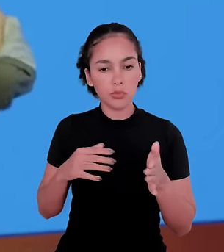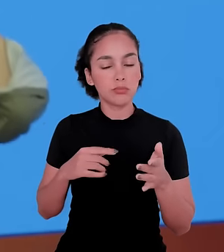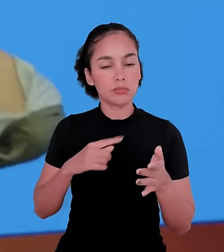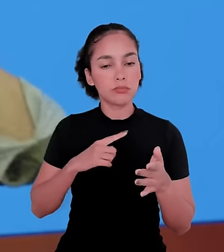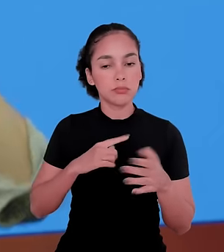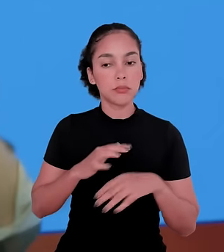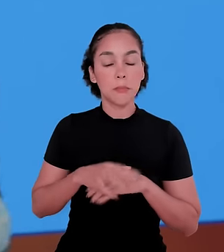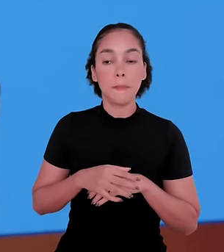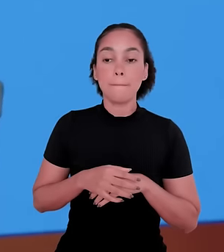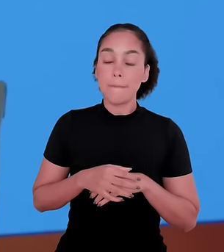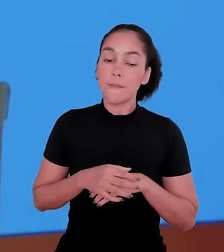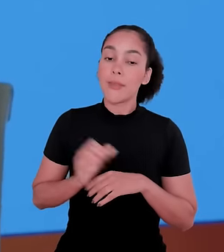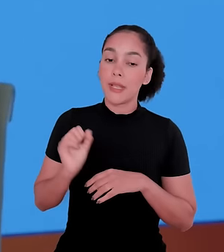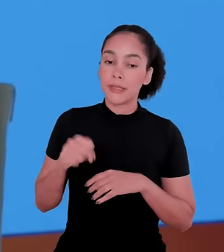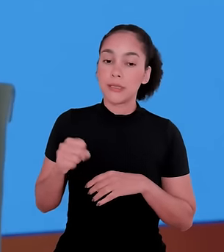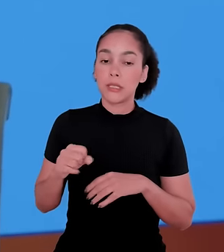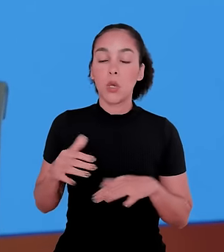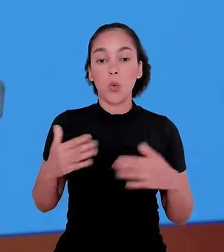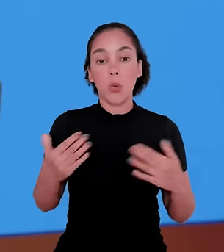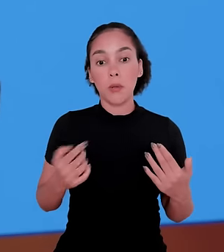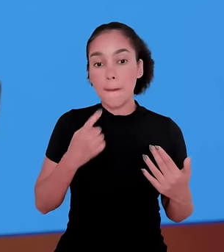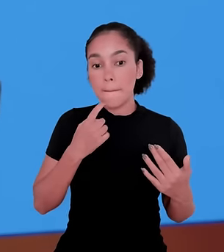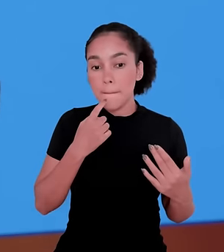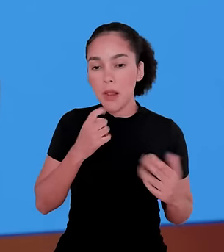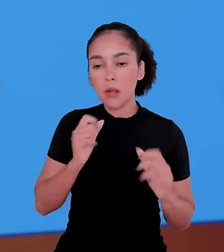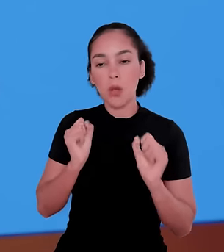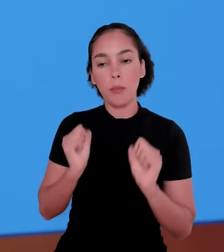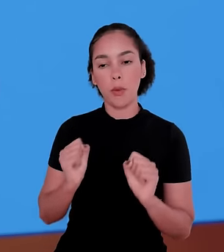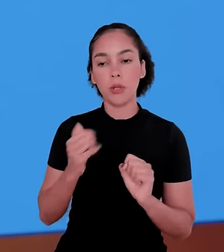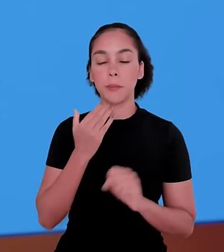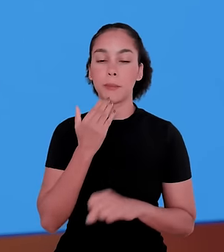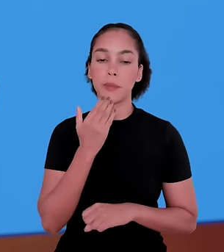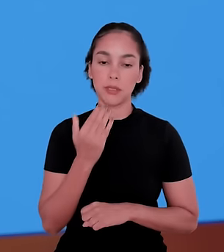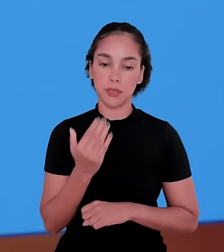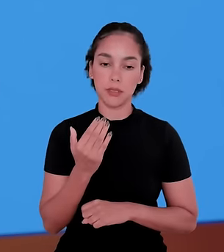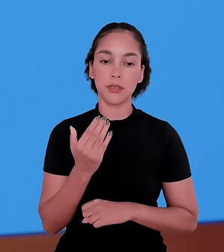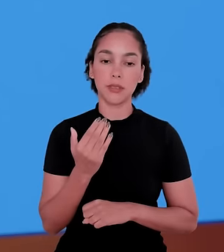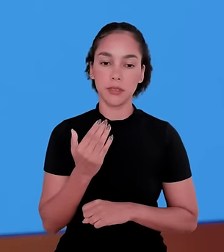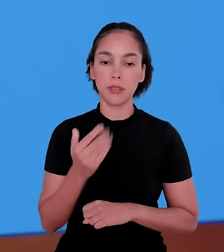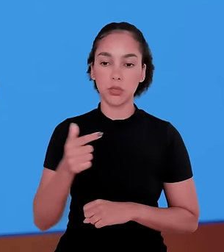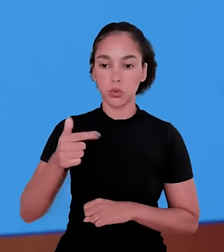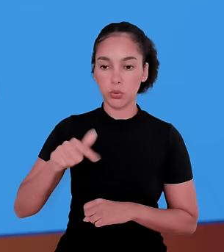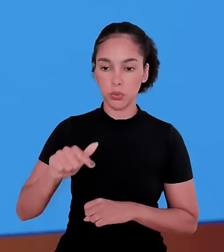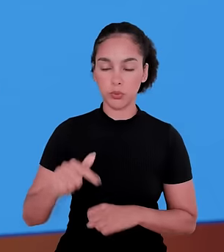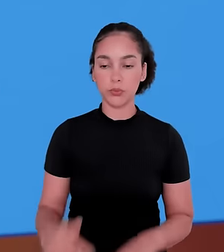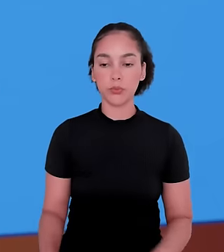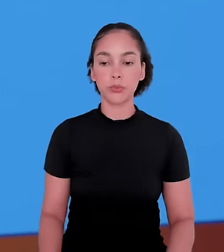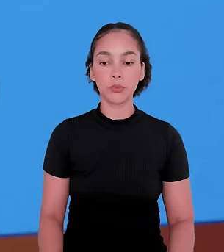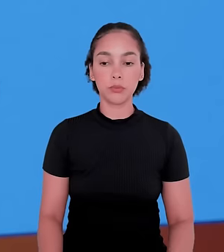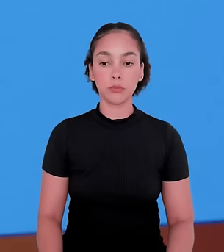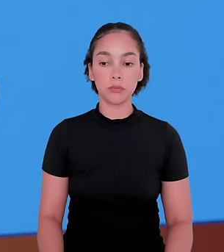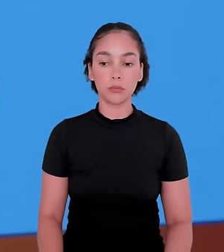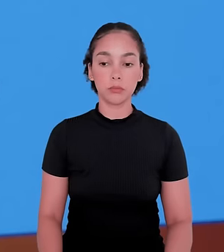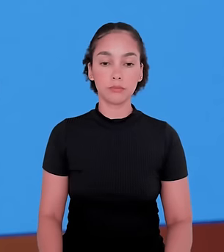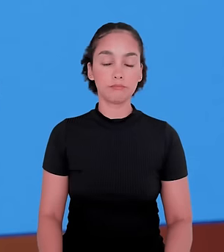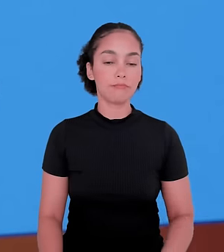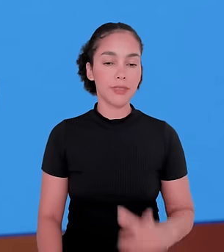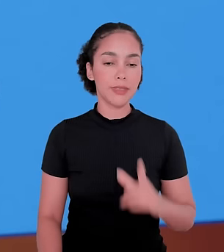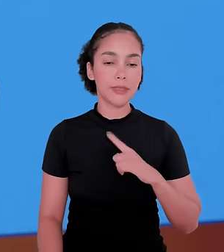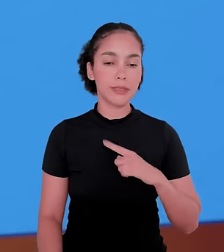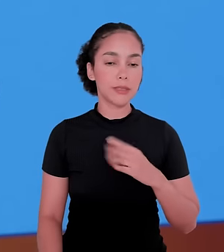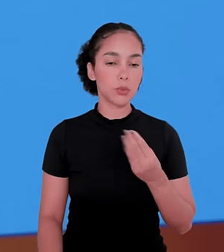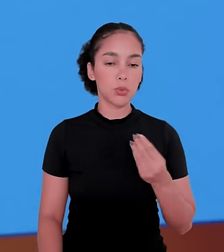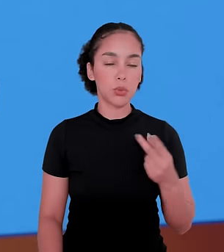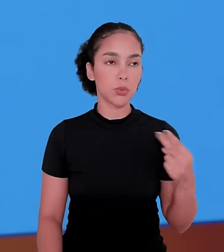prazo Normalmente quando tá chegando perto ali você já pode fazer a solicitação de renovação né E tem todo